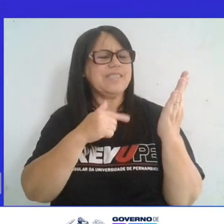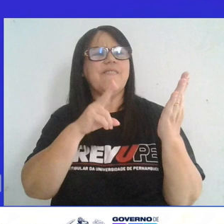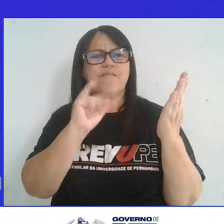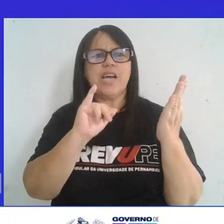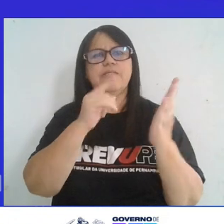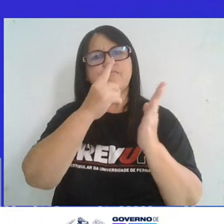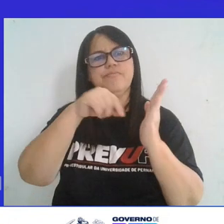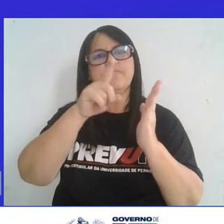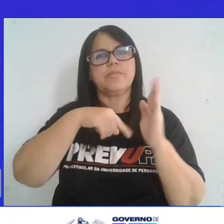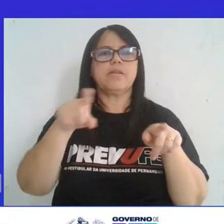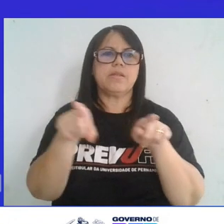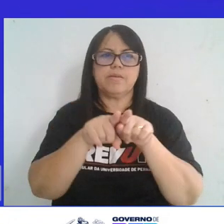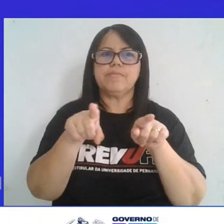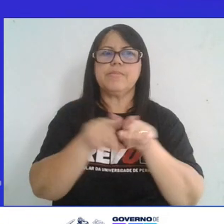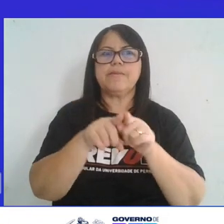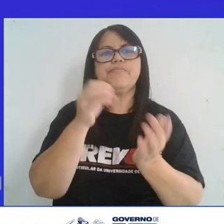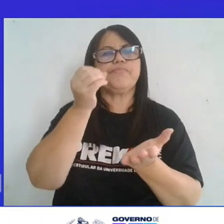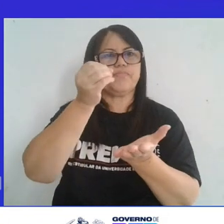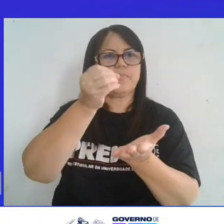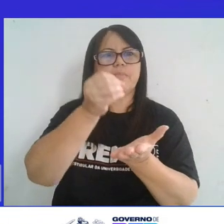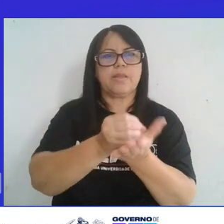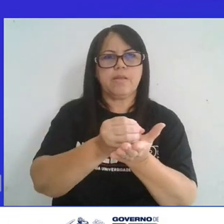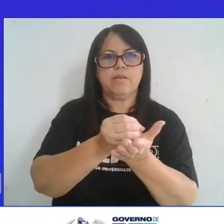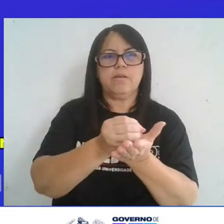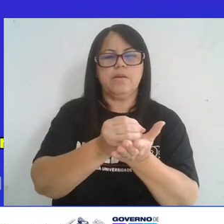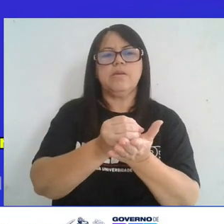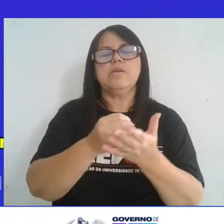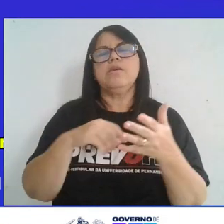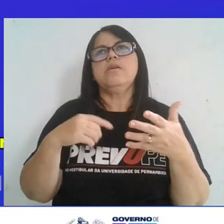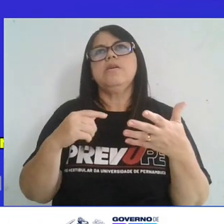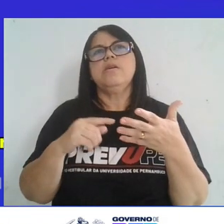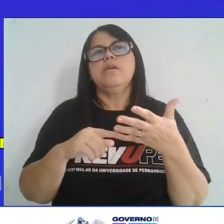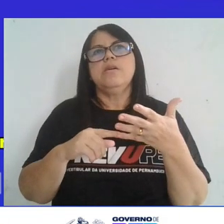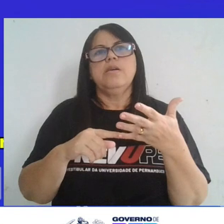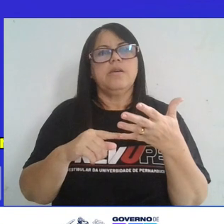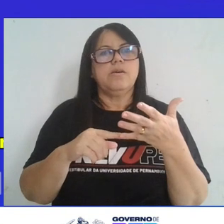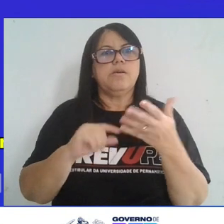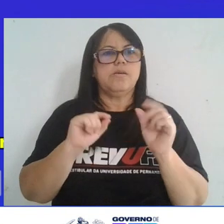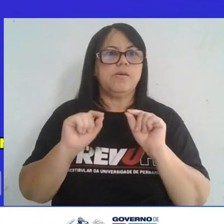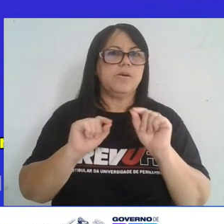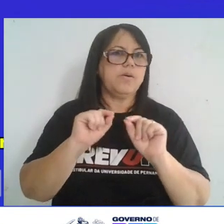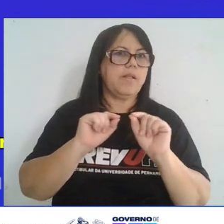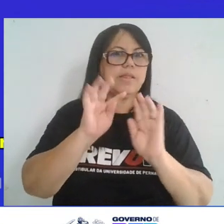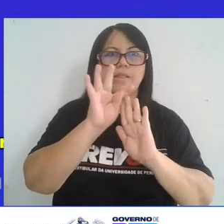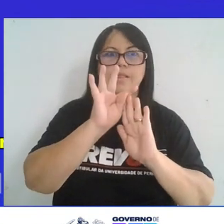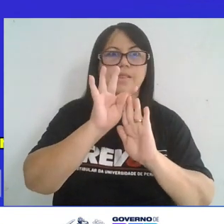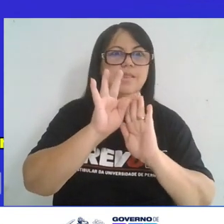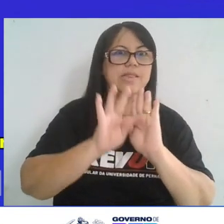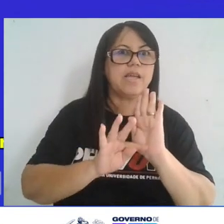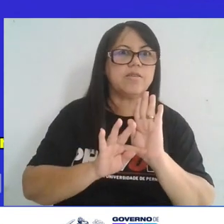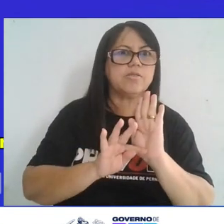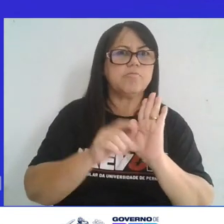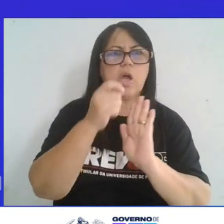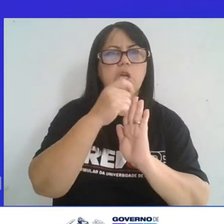ele também é anulado, tá? Então, nota zero para essa redação. Então, e um texto predominantemente em